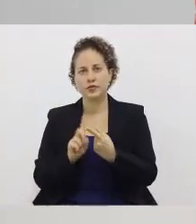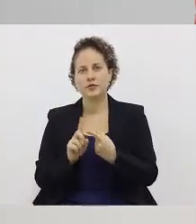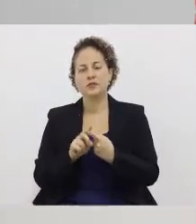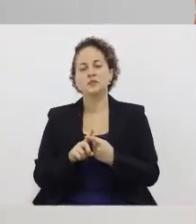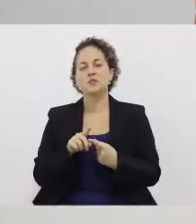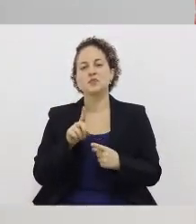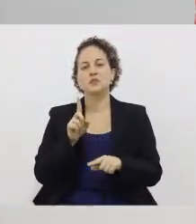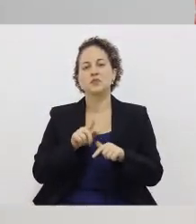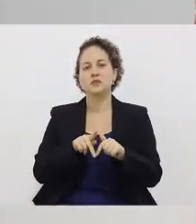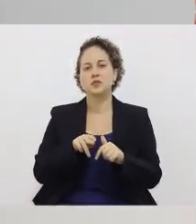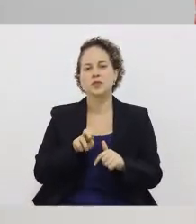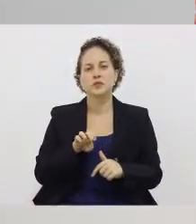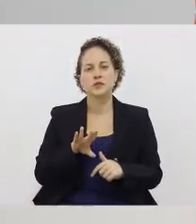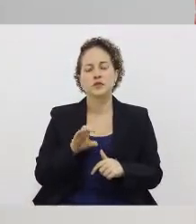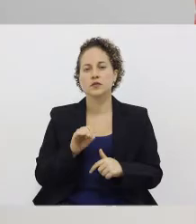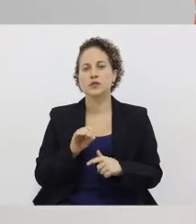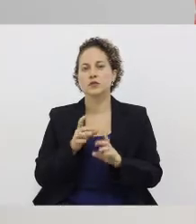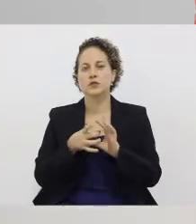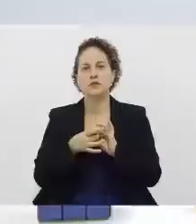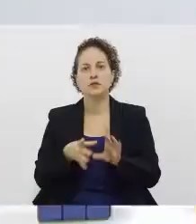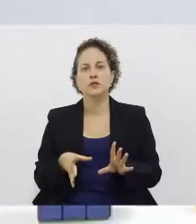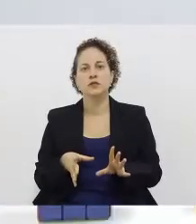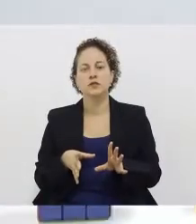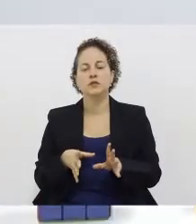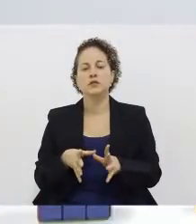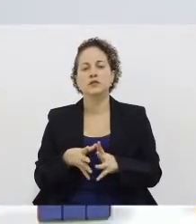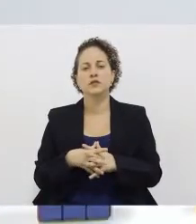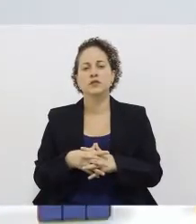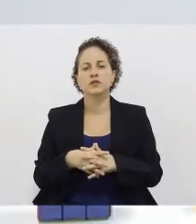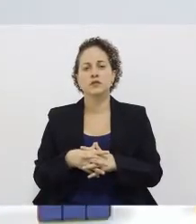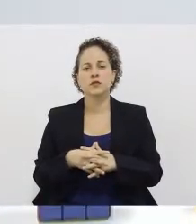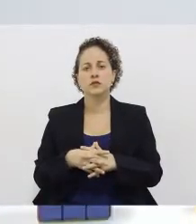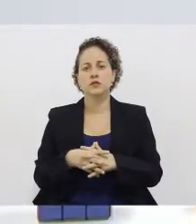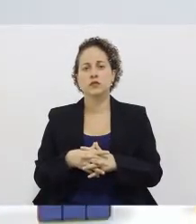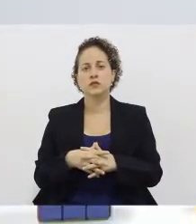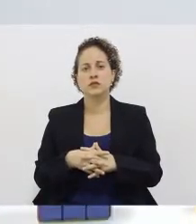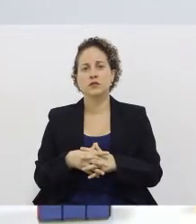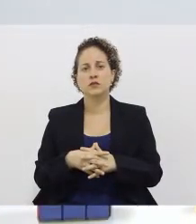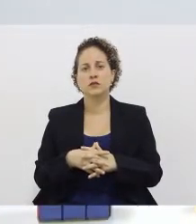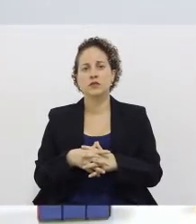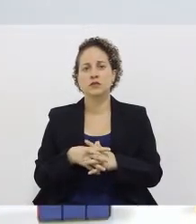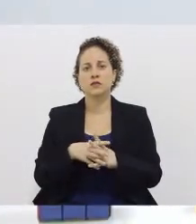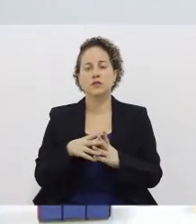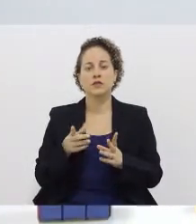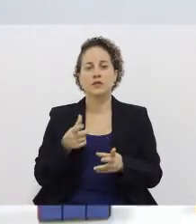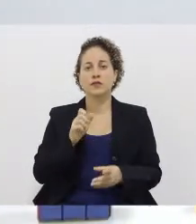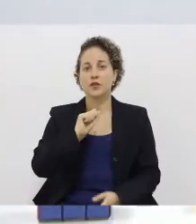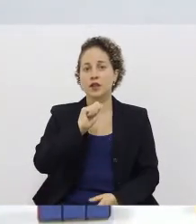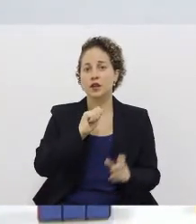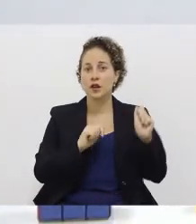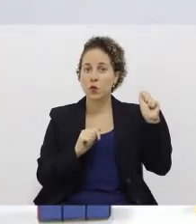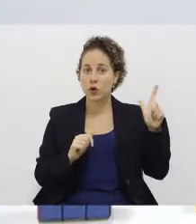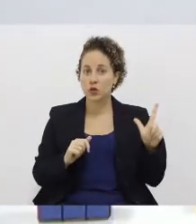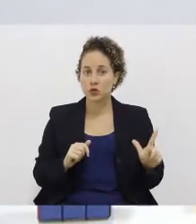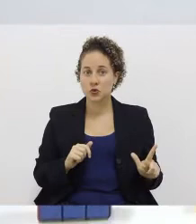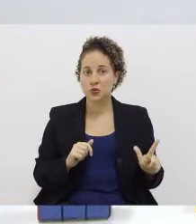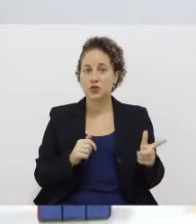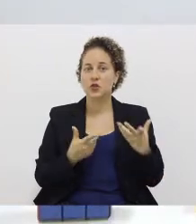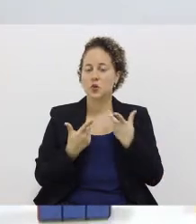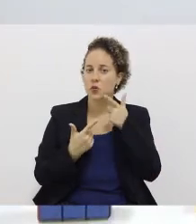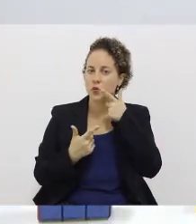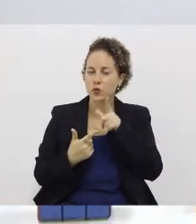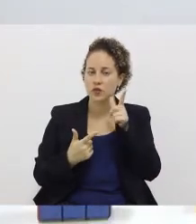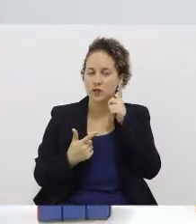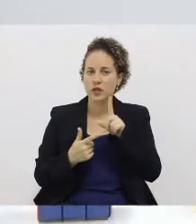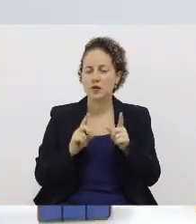este produto passa a ser consumido, o cartão é liberado. Então, o operador azul recolhe este cartão e sabe que agora